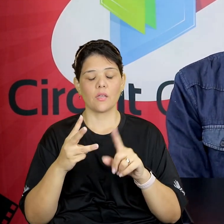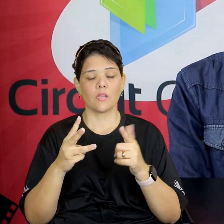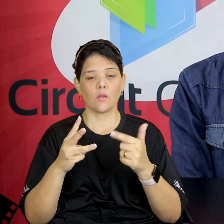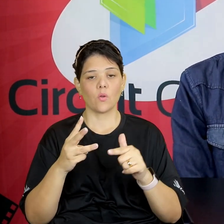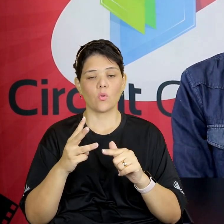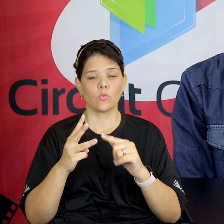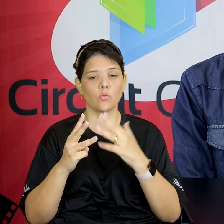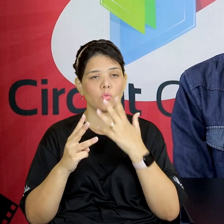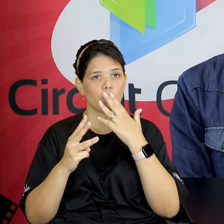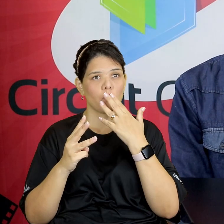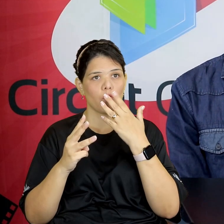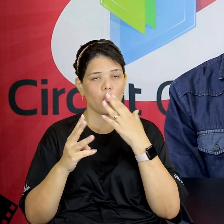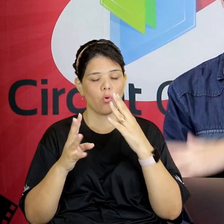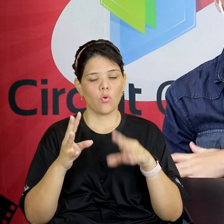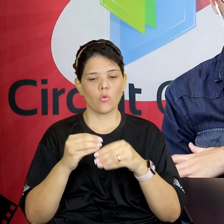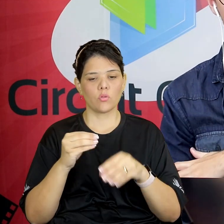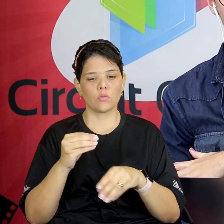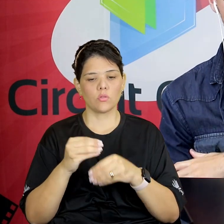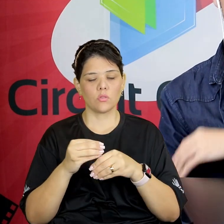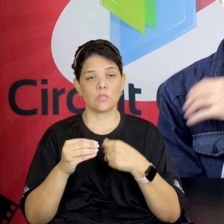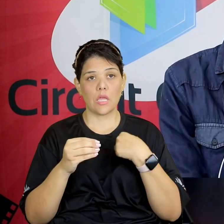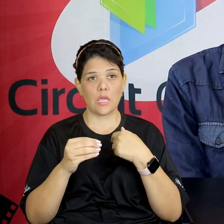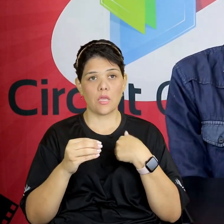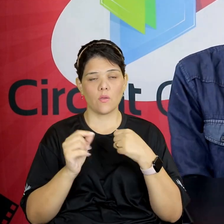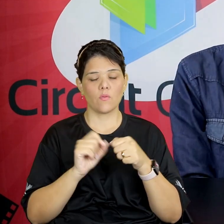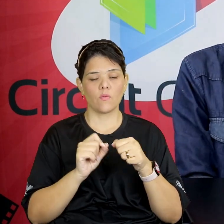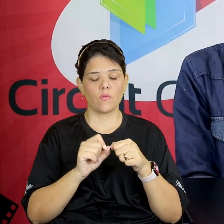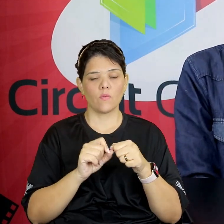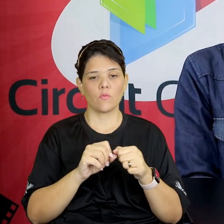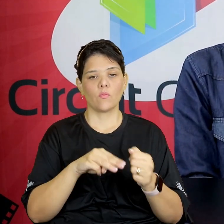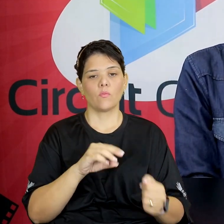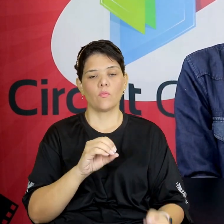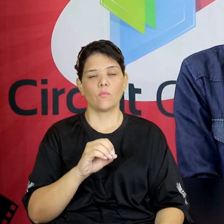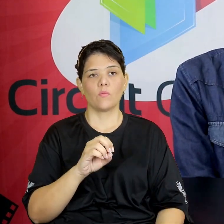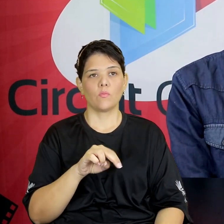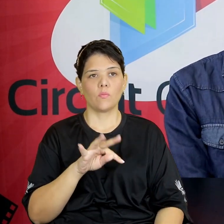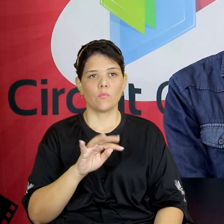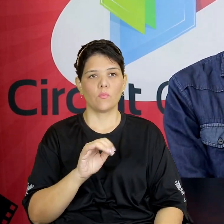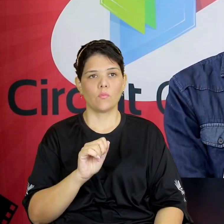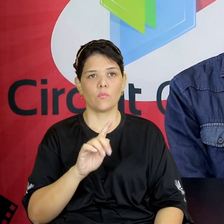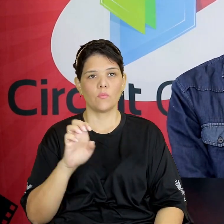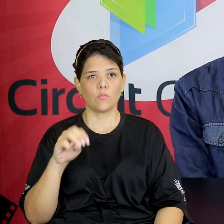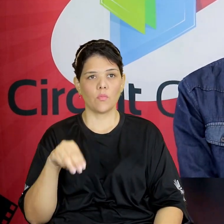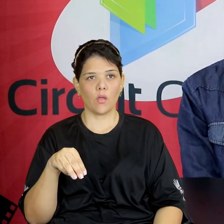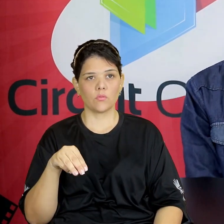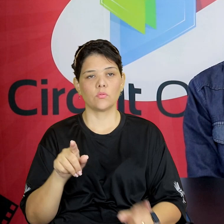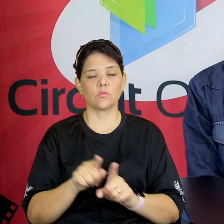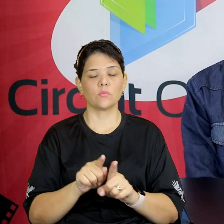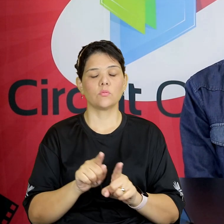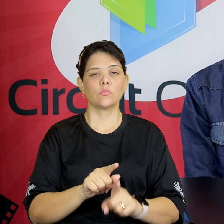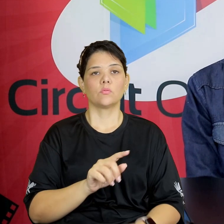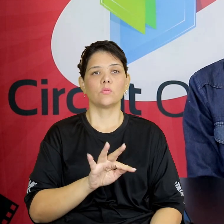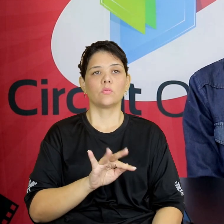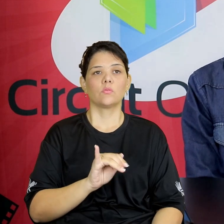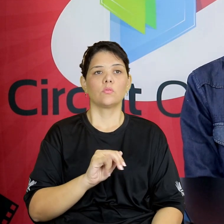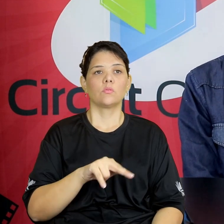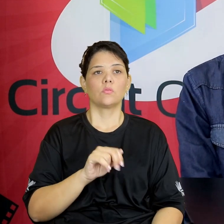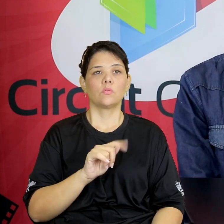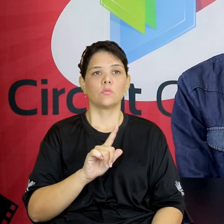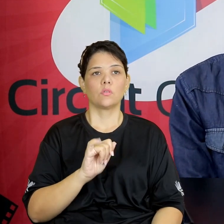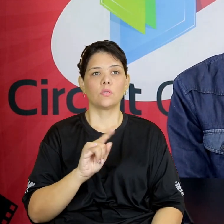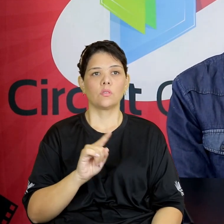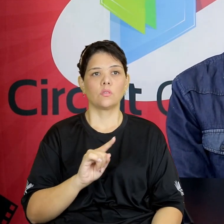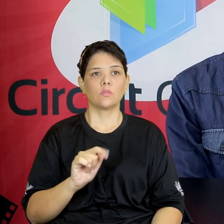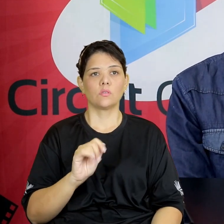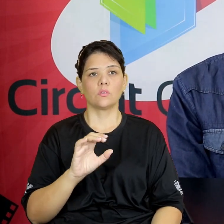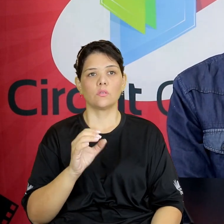com montagem e finalização. Finalização consiste em quê? Finalização consiste em você tratar imagens. Então, por